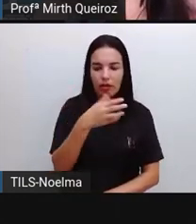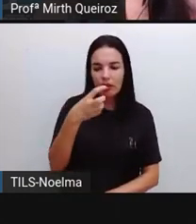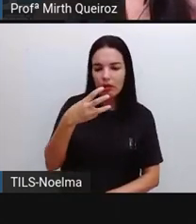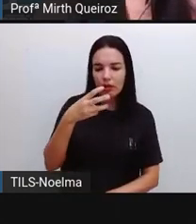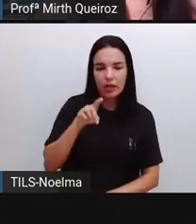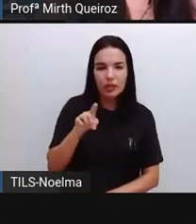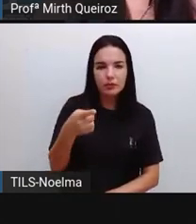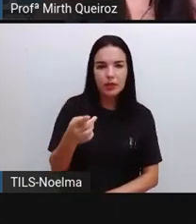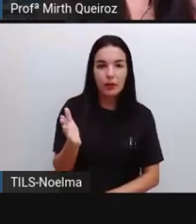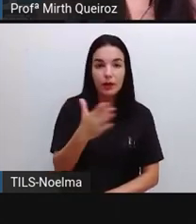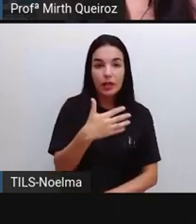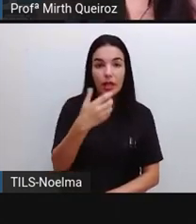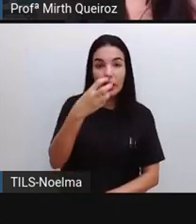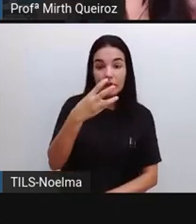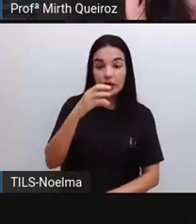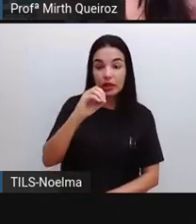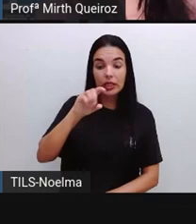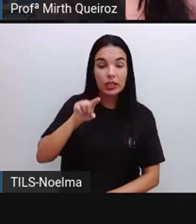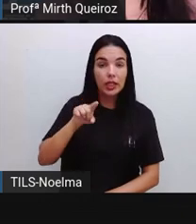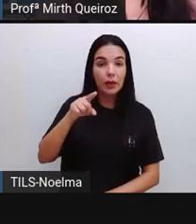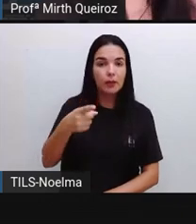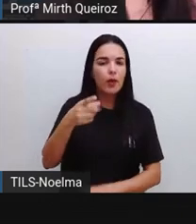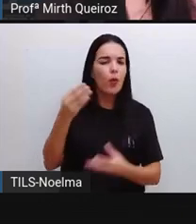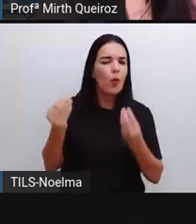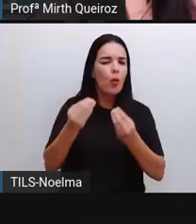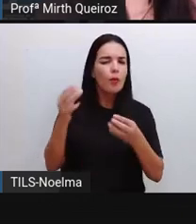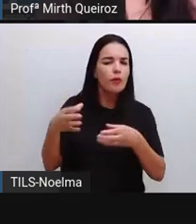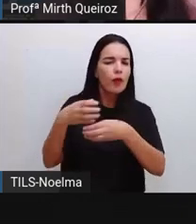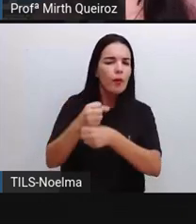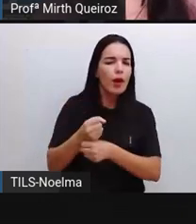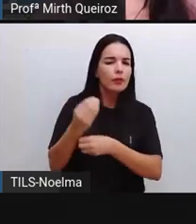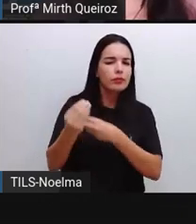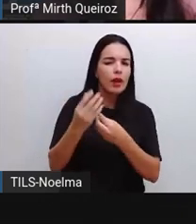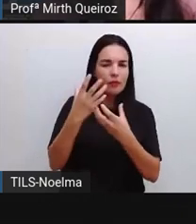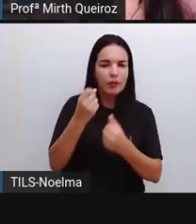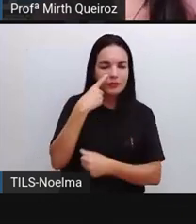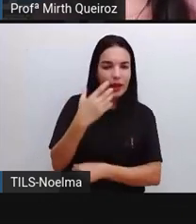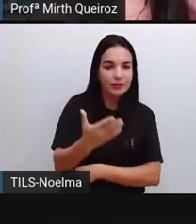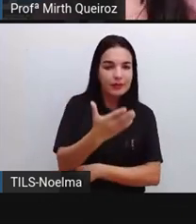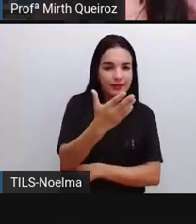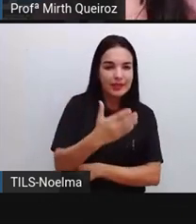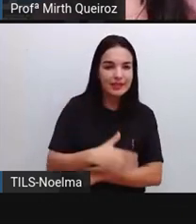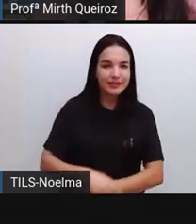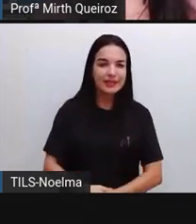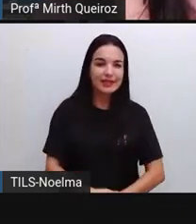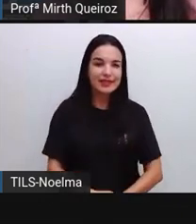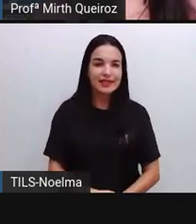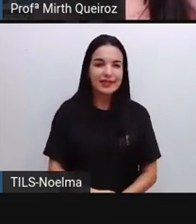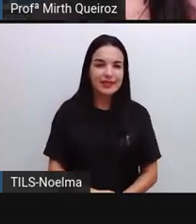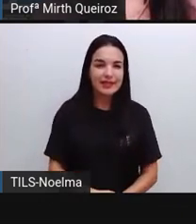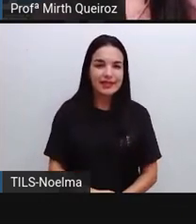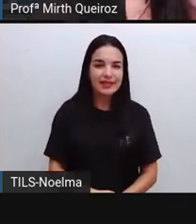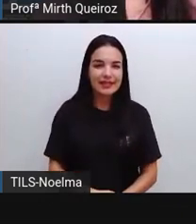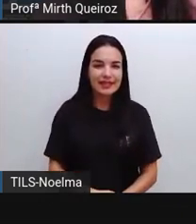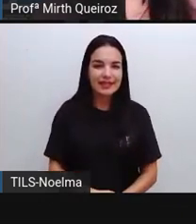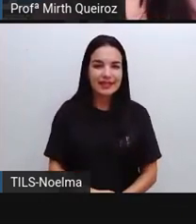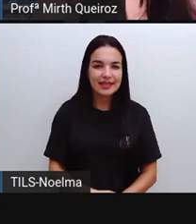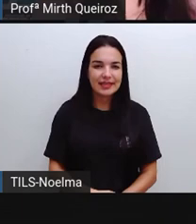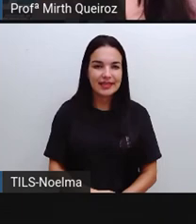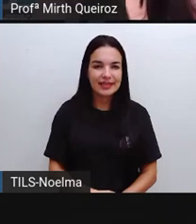303030 mil Que número você consegue formar tende a informar esse numeral e